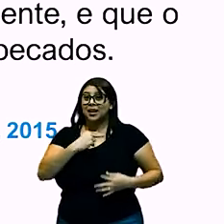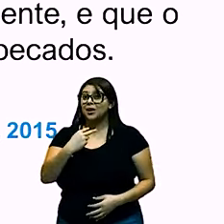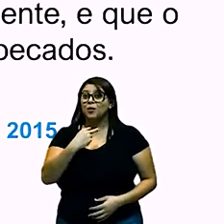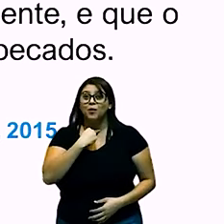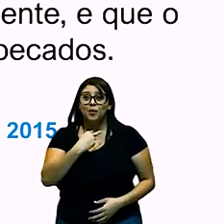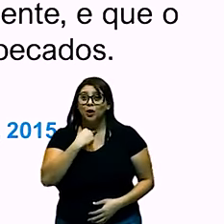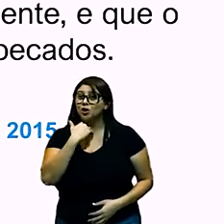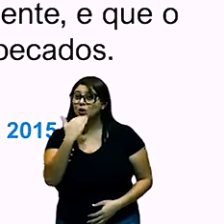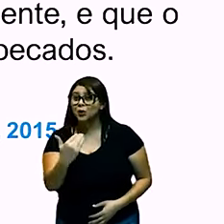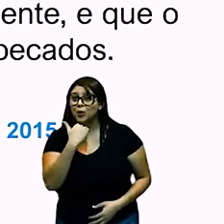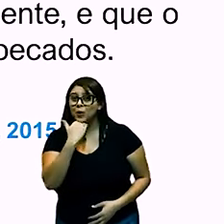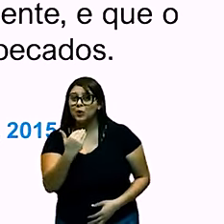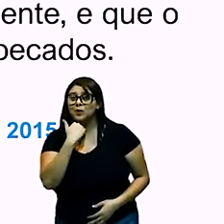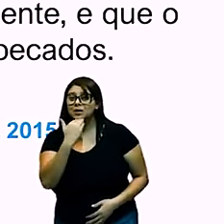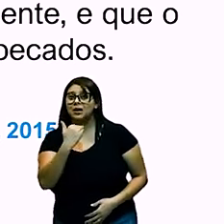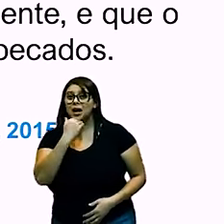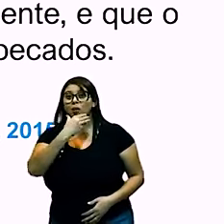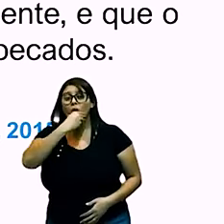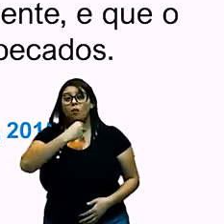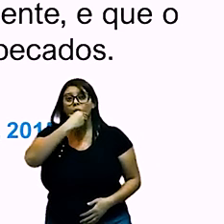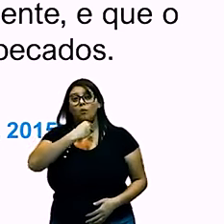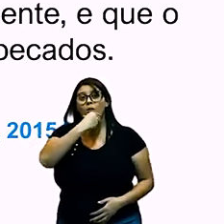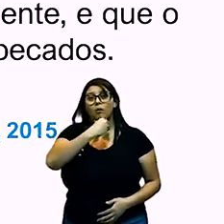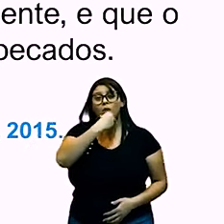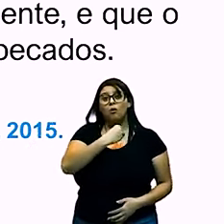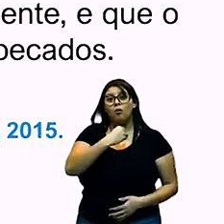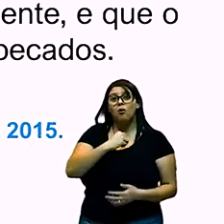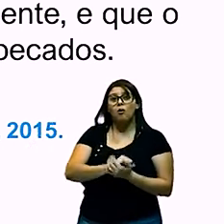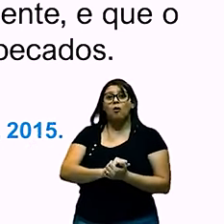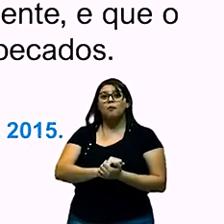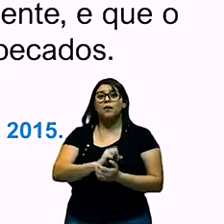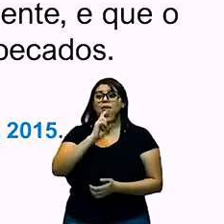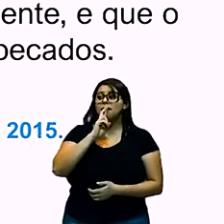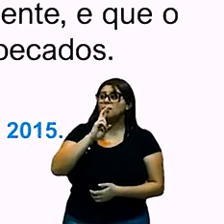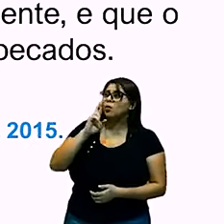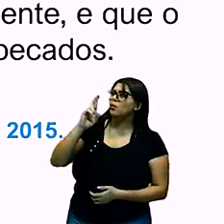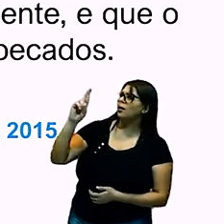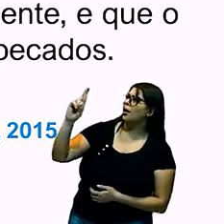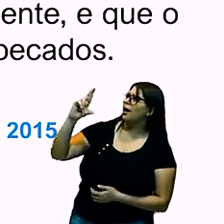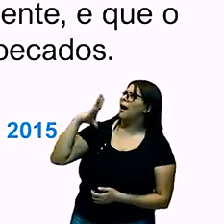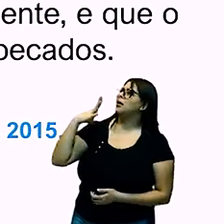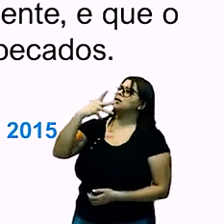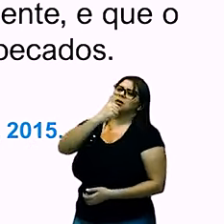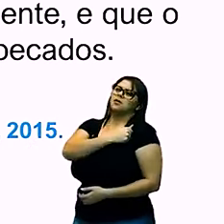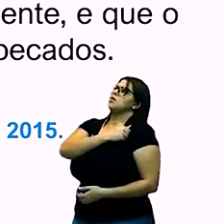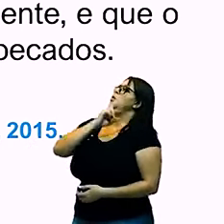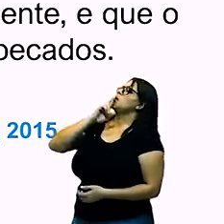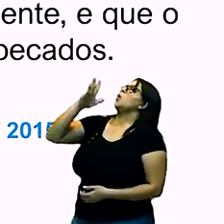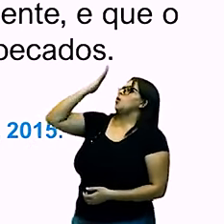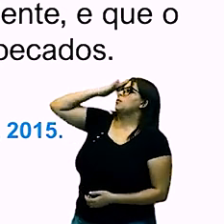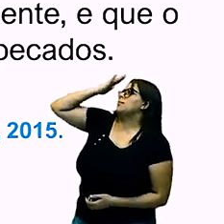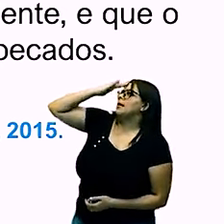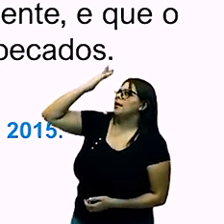assim: o homem jamais pode corresponder ao convite à salvação, embora tenha em si o livre-arbítrio para decidir sobre